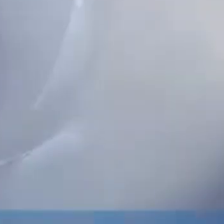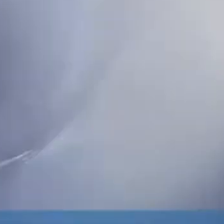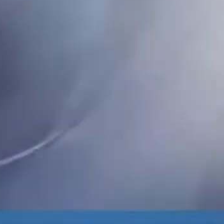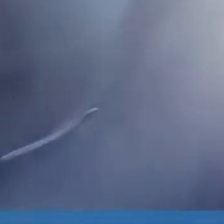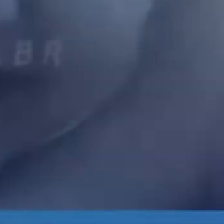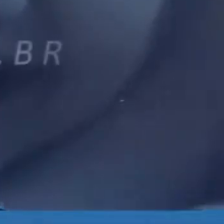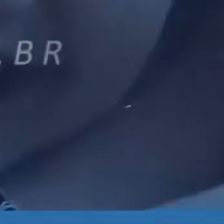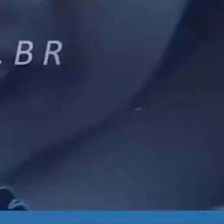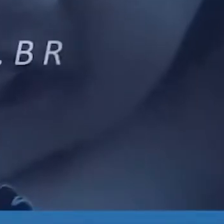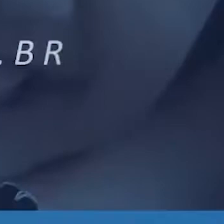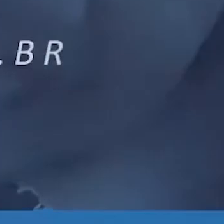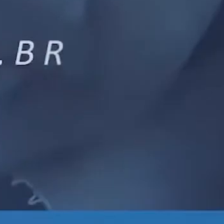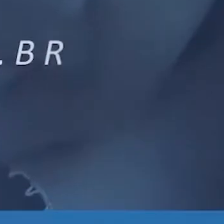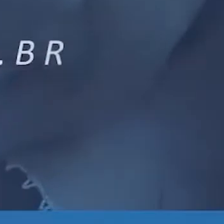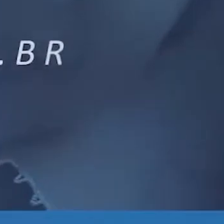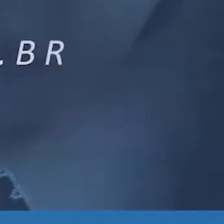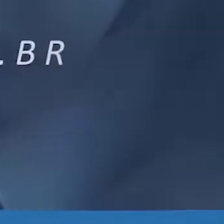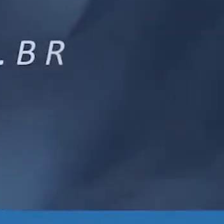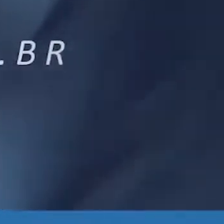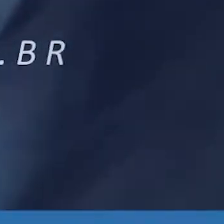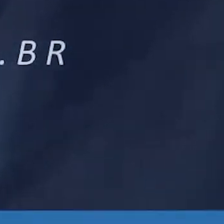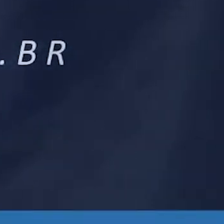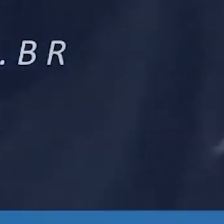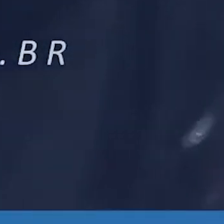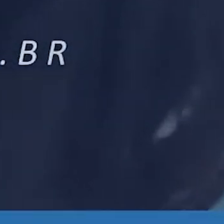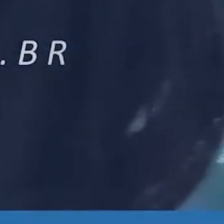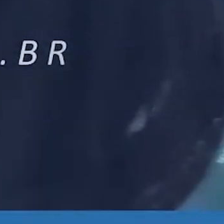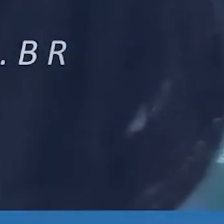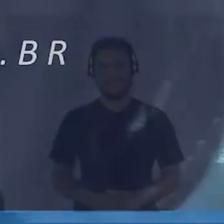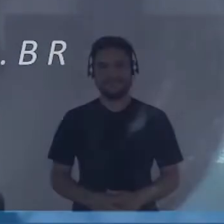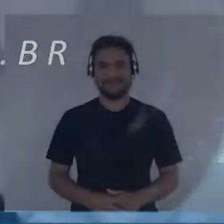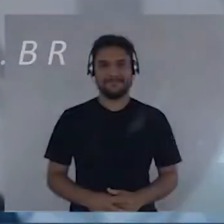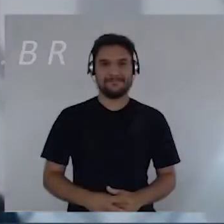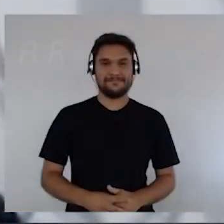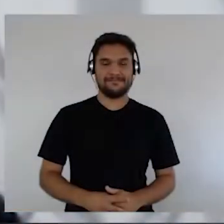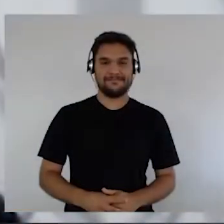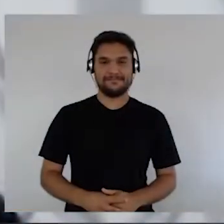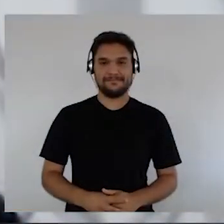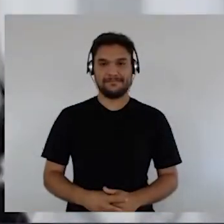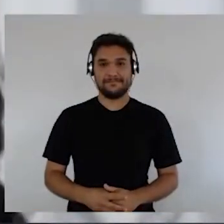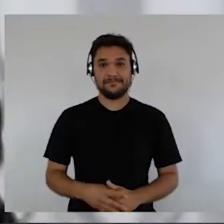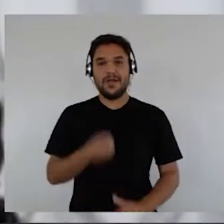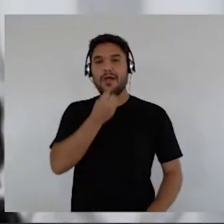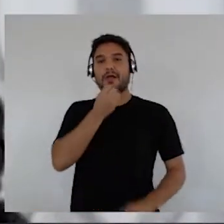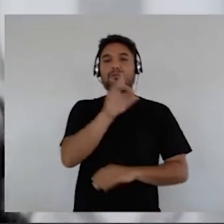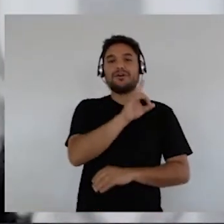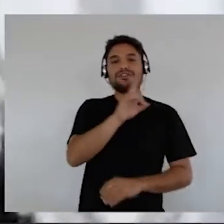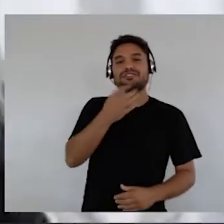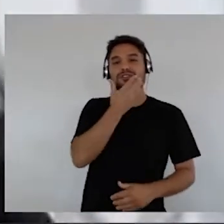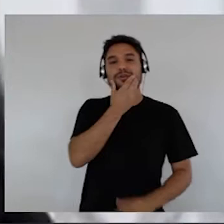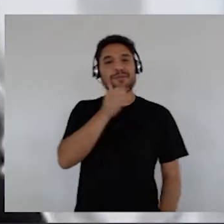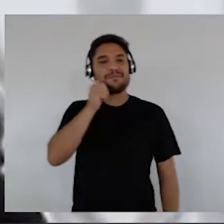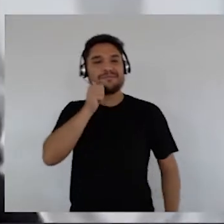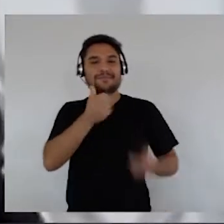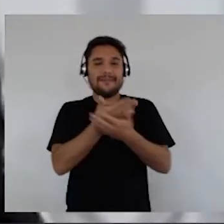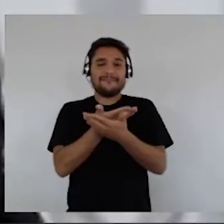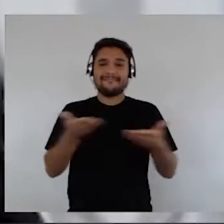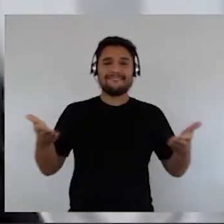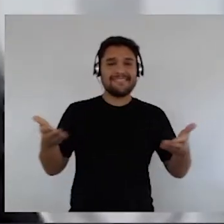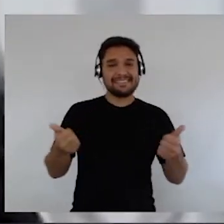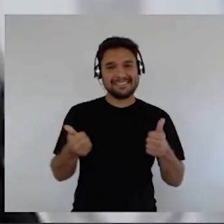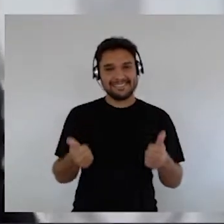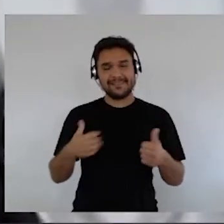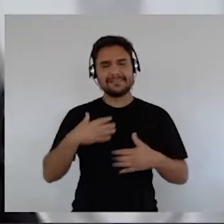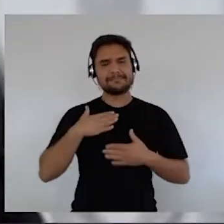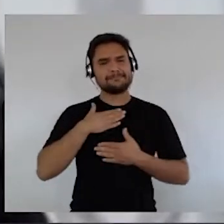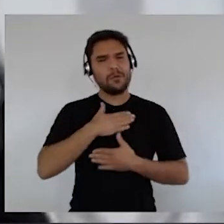Enquanto não passa, conheça o novo jeito Quali de ajudar. Bom dia a todos e a todas. É